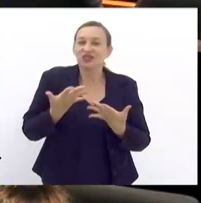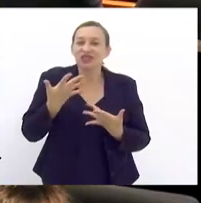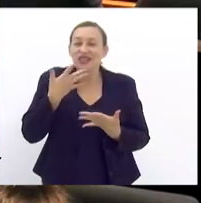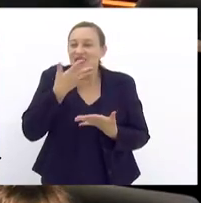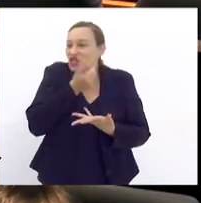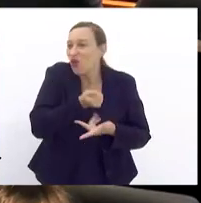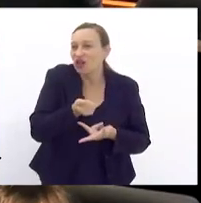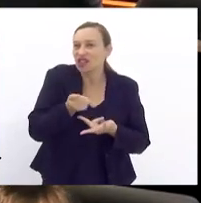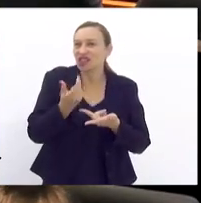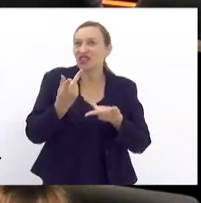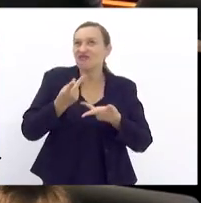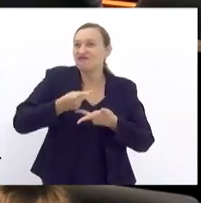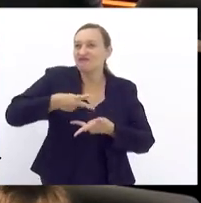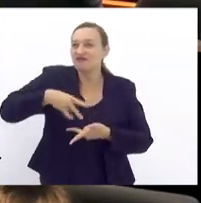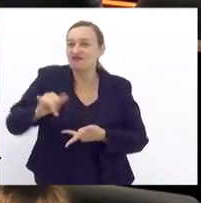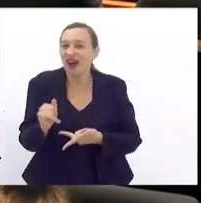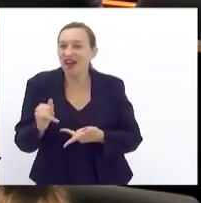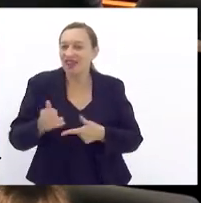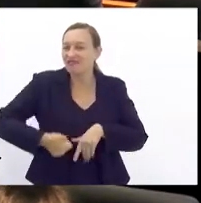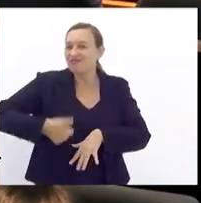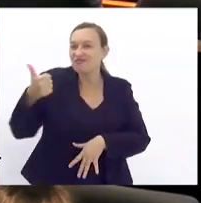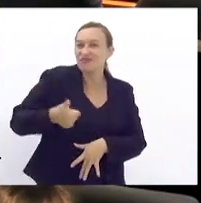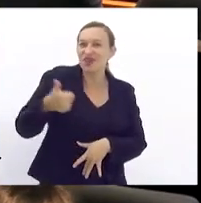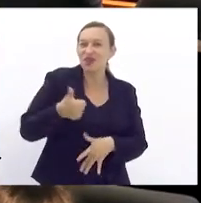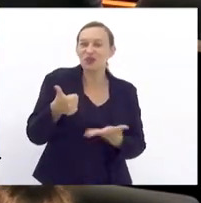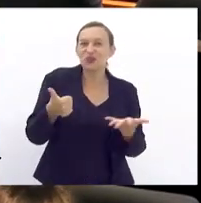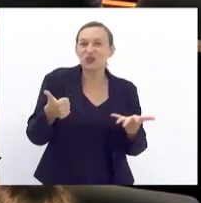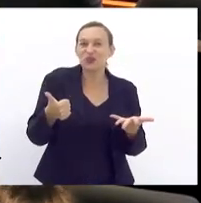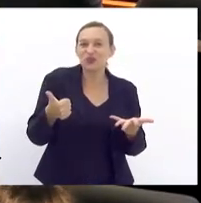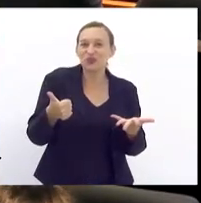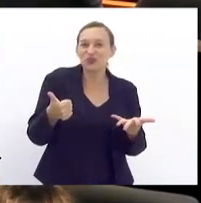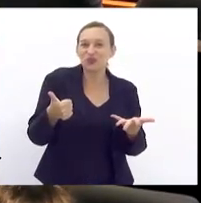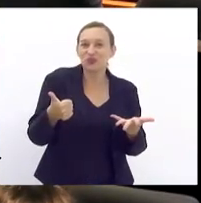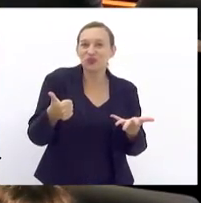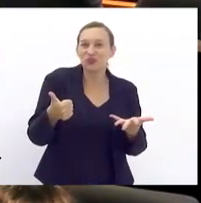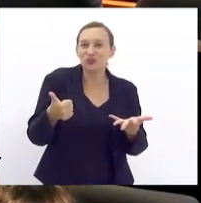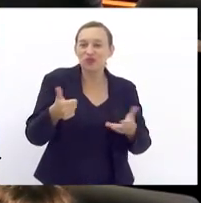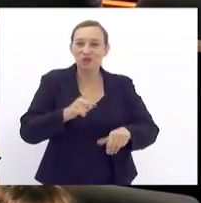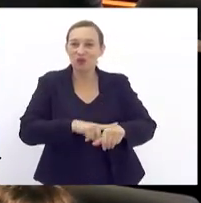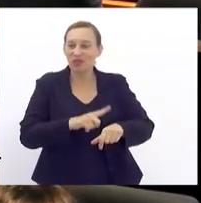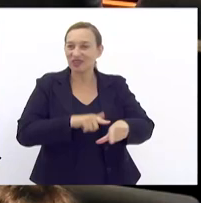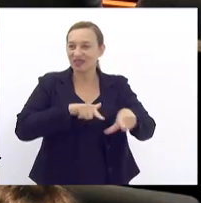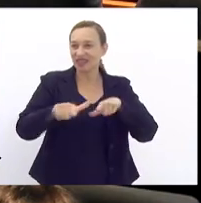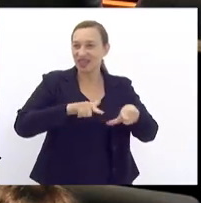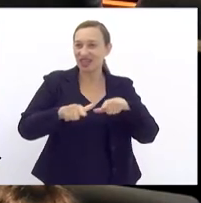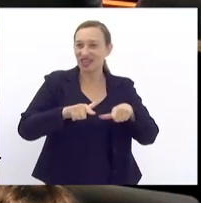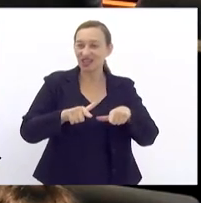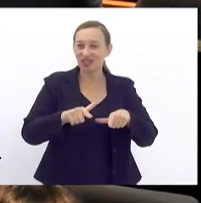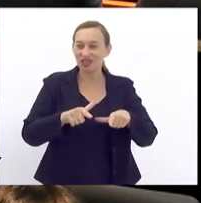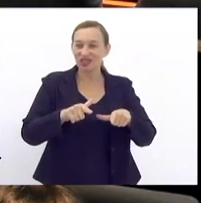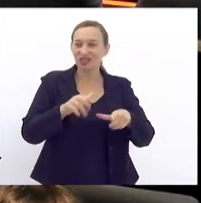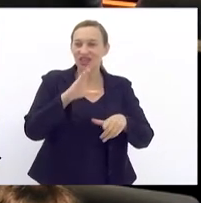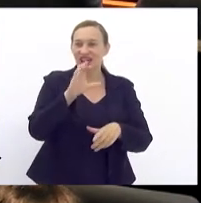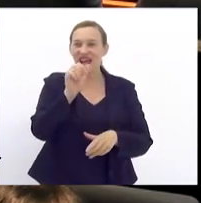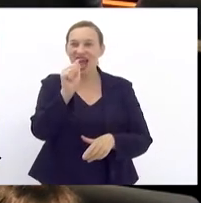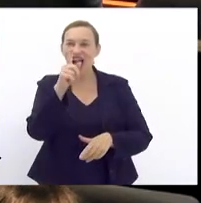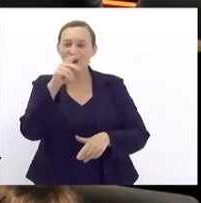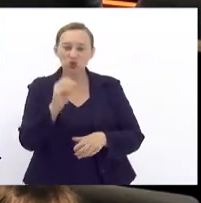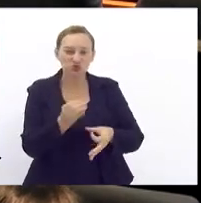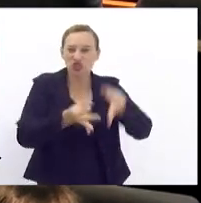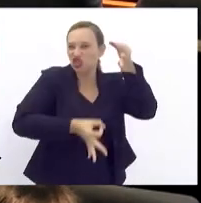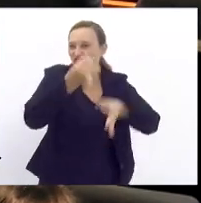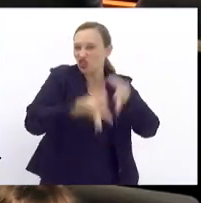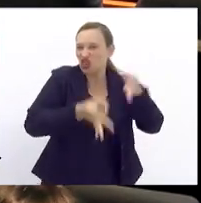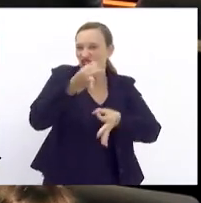como a gente vai na primeira composição né no cargo de Juiz gente ideia